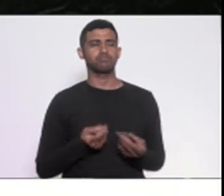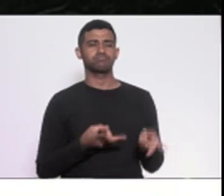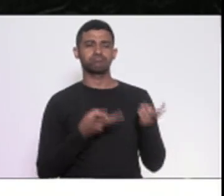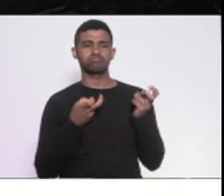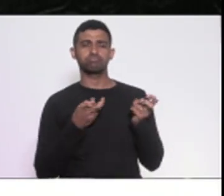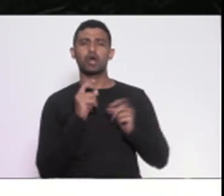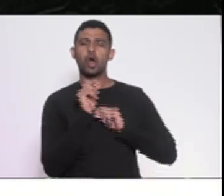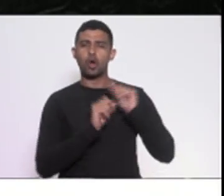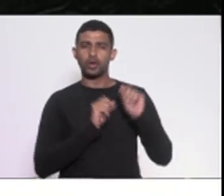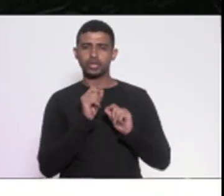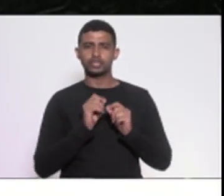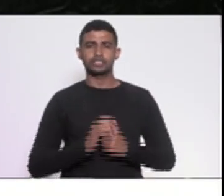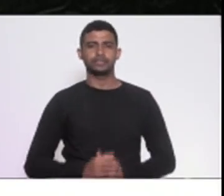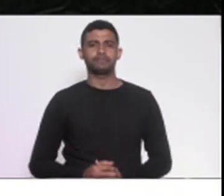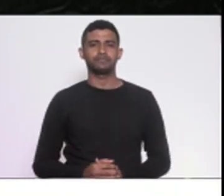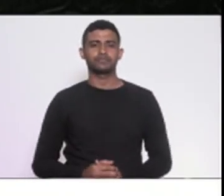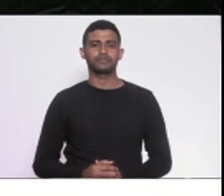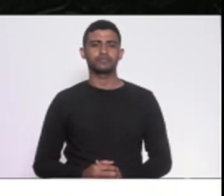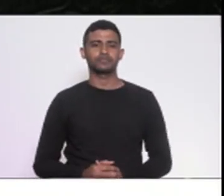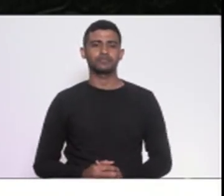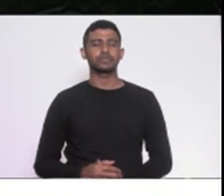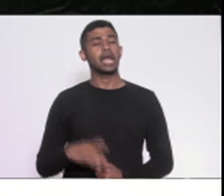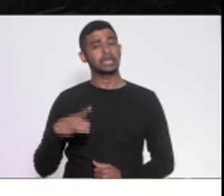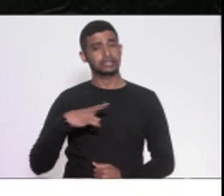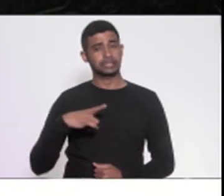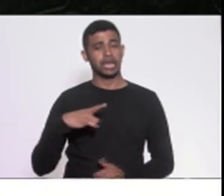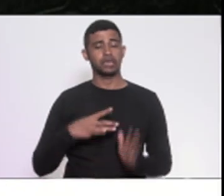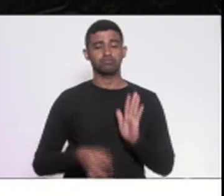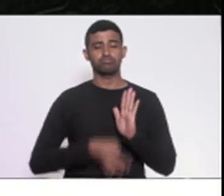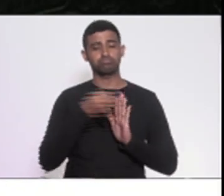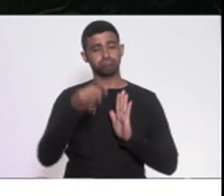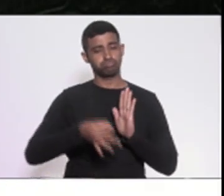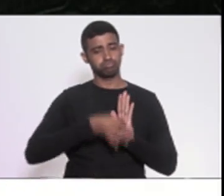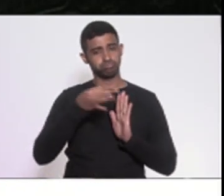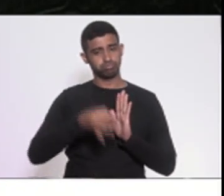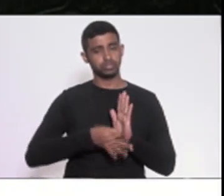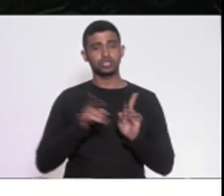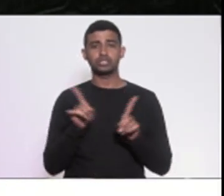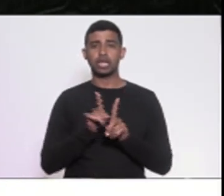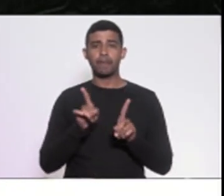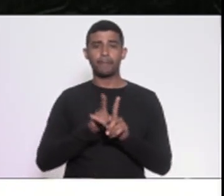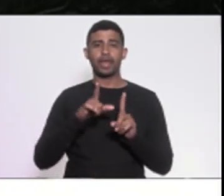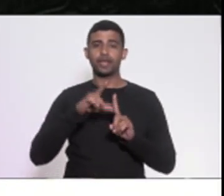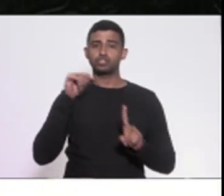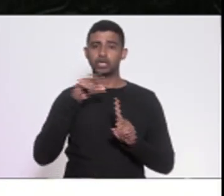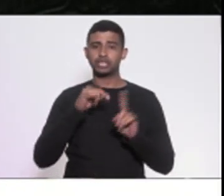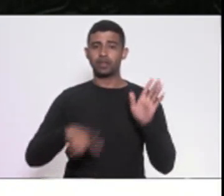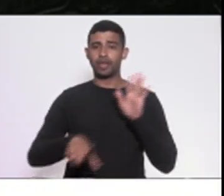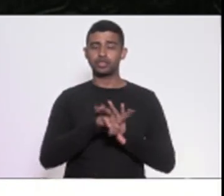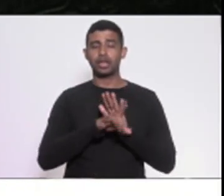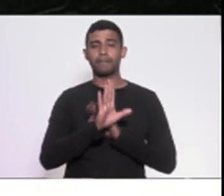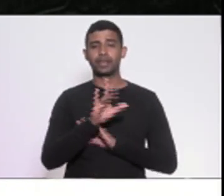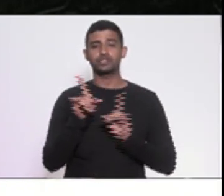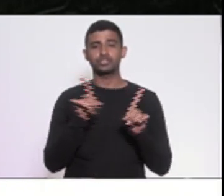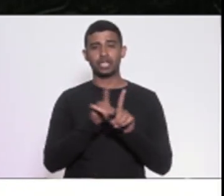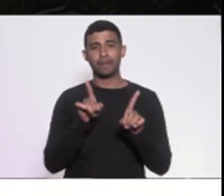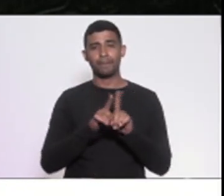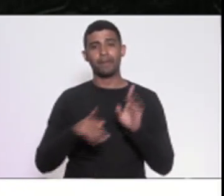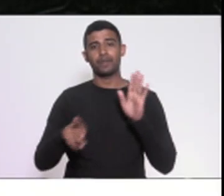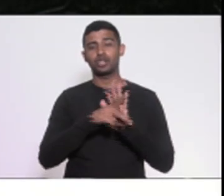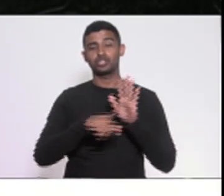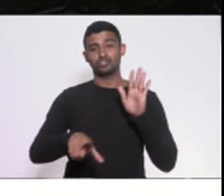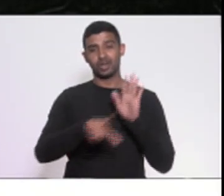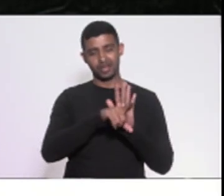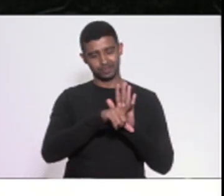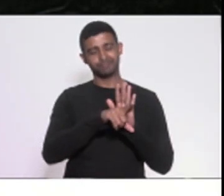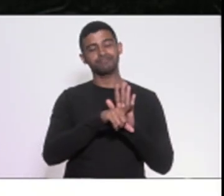percebi que há a sugestão não só de indicação legislativa, como também de projeto de